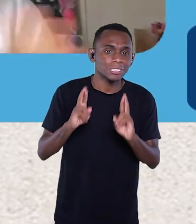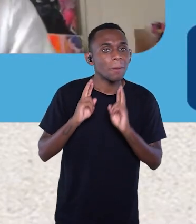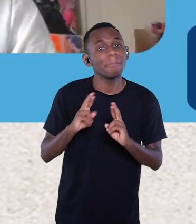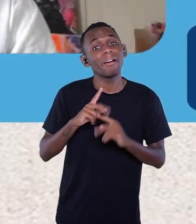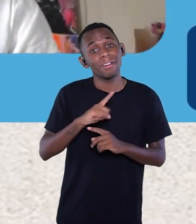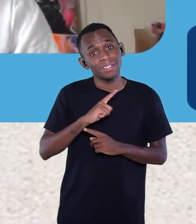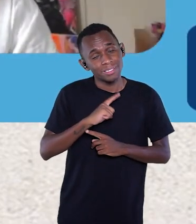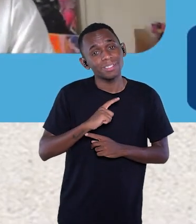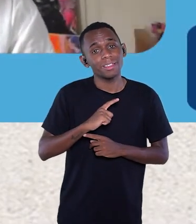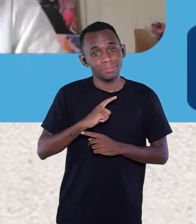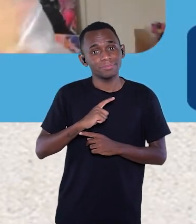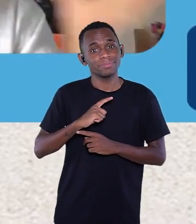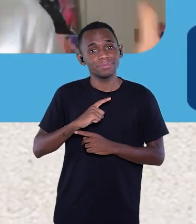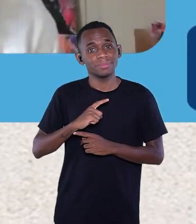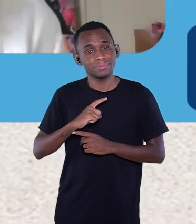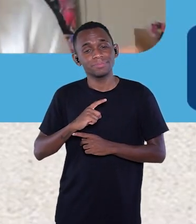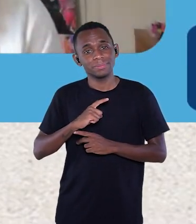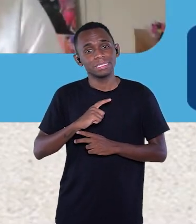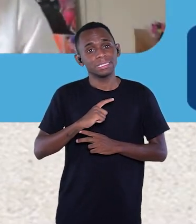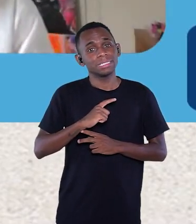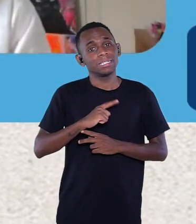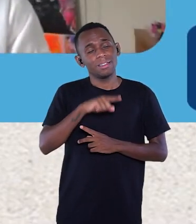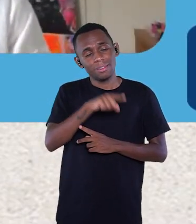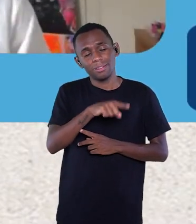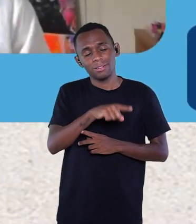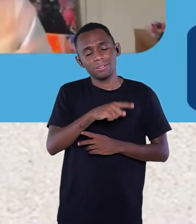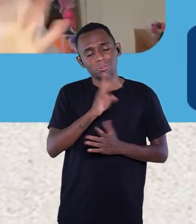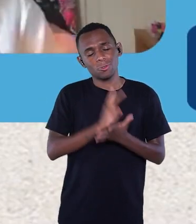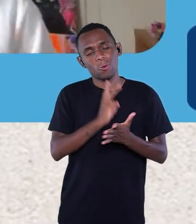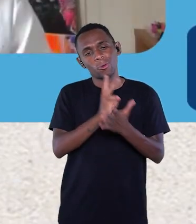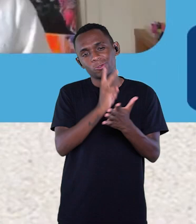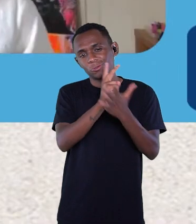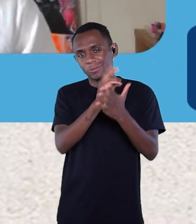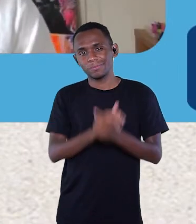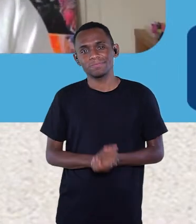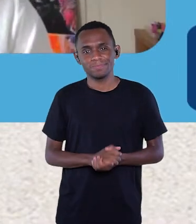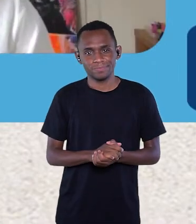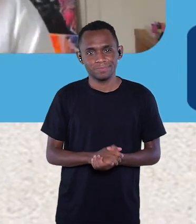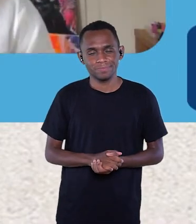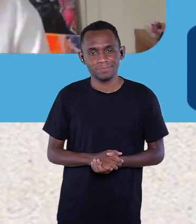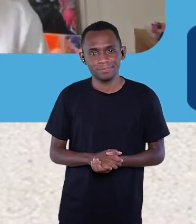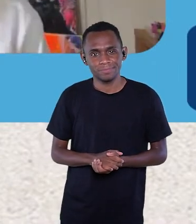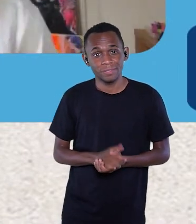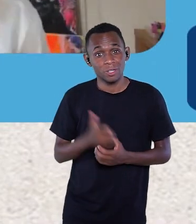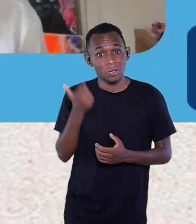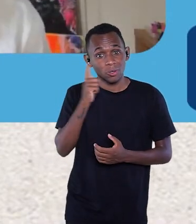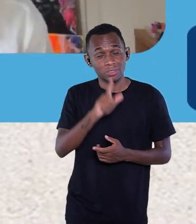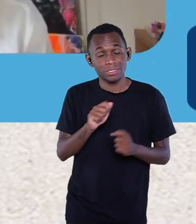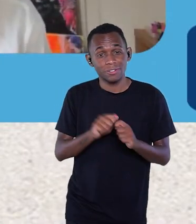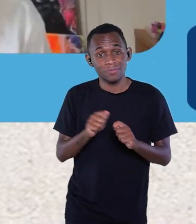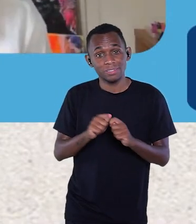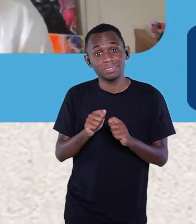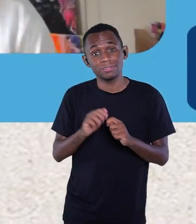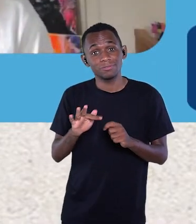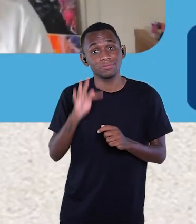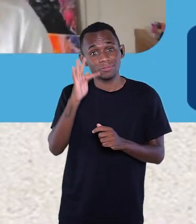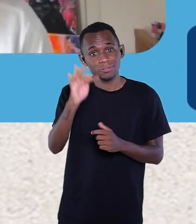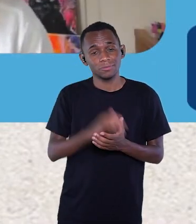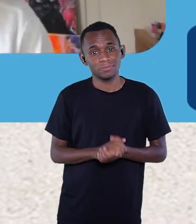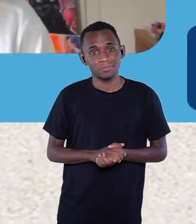existisse essa ode, assim, a Angela Rorô. Espero conseguir fazer isso algum